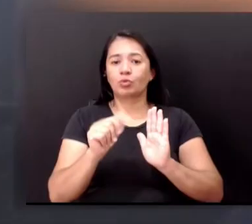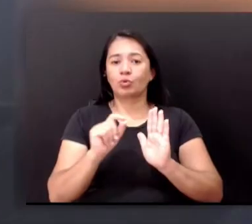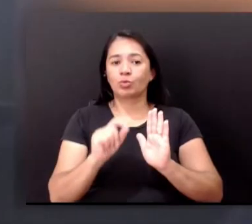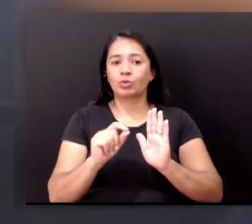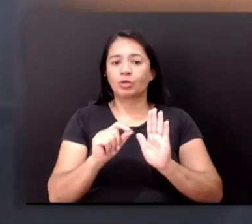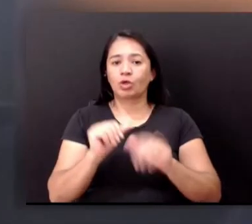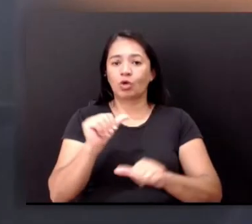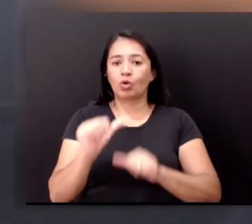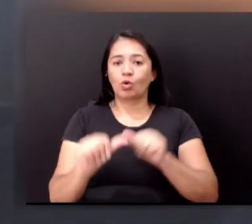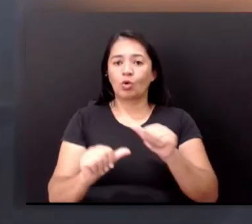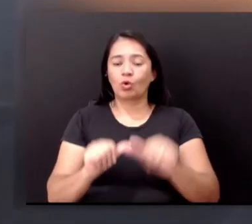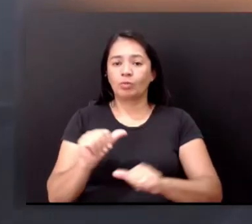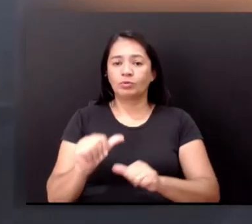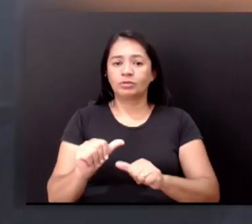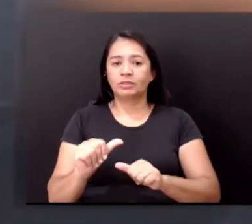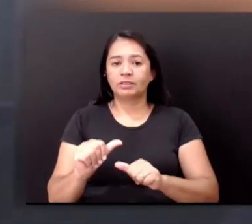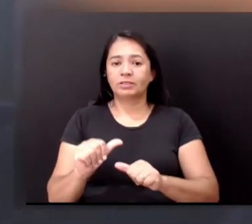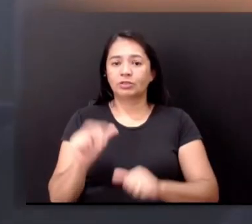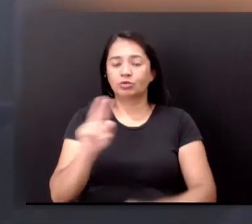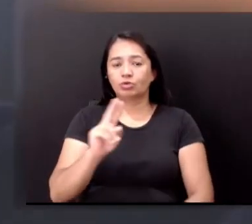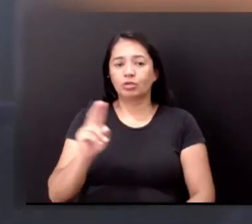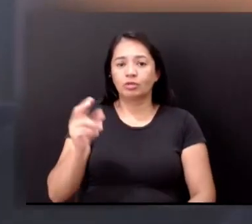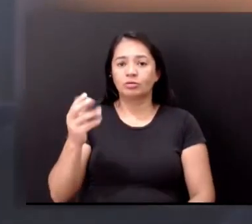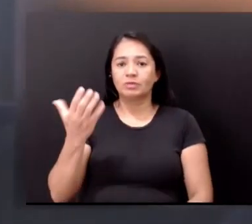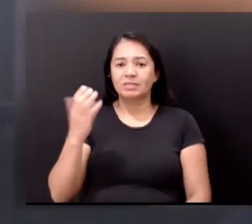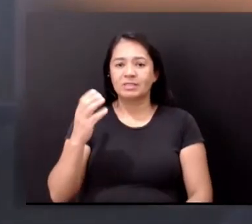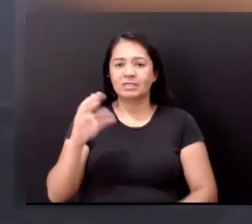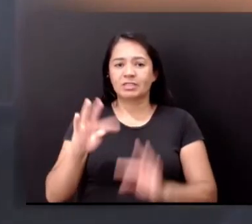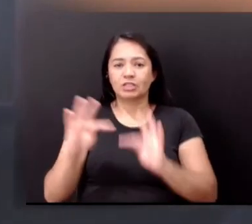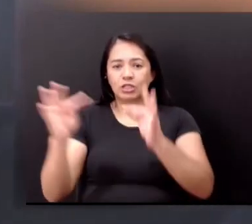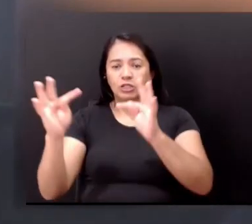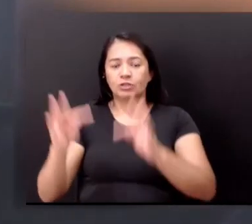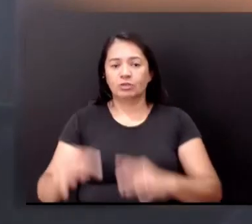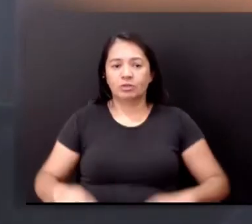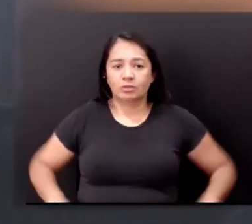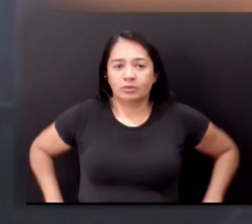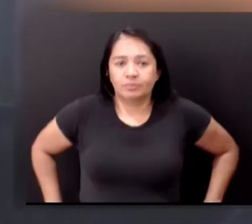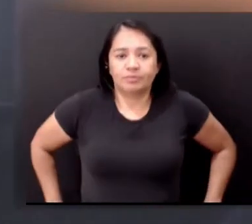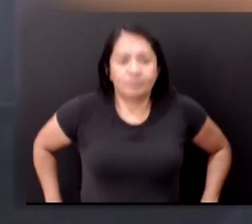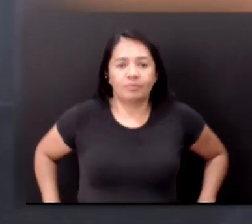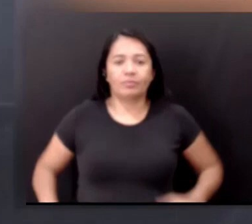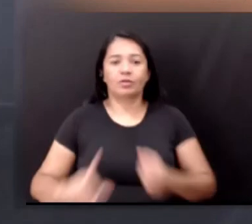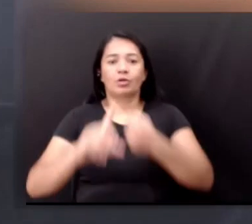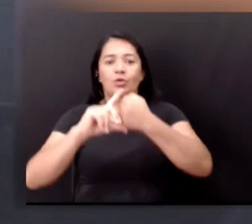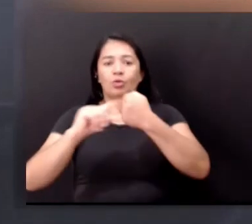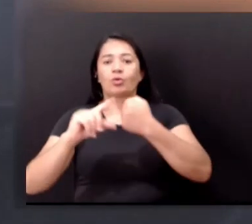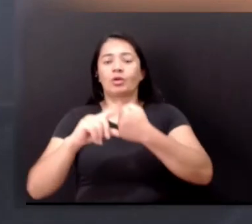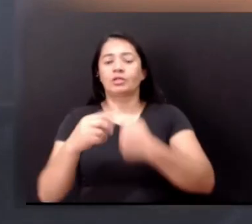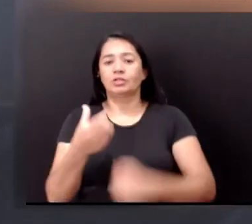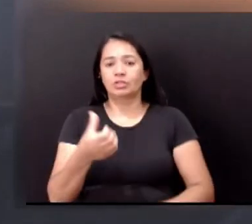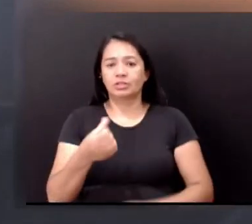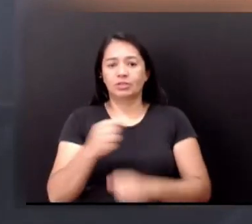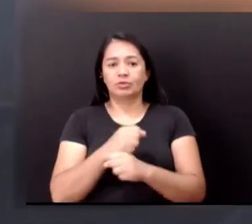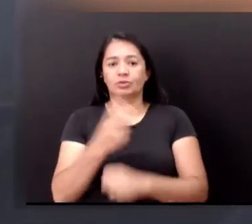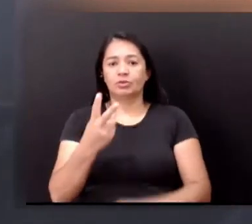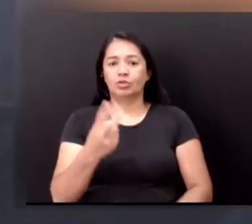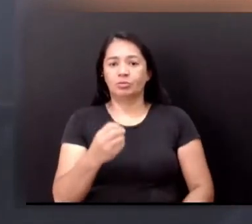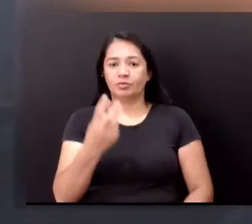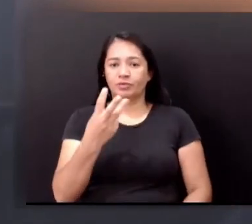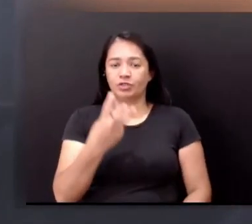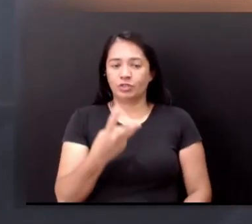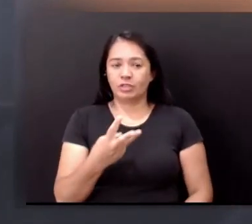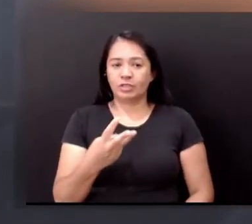Ciência e Tecnologia. No número artigo 6, 2023, que é o projeto, busca alterar o